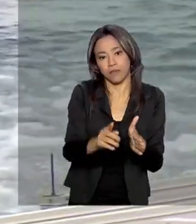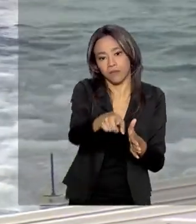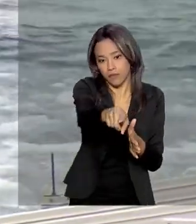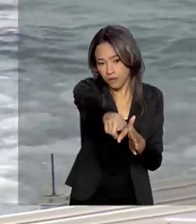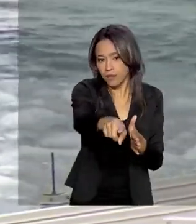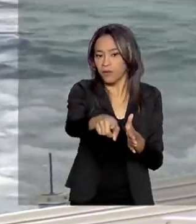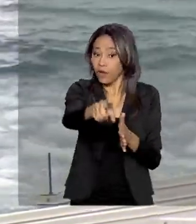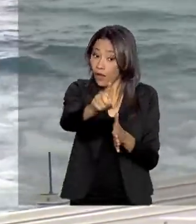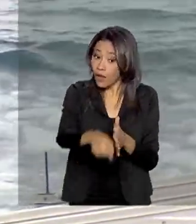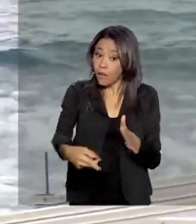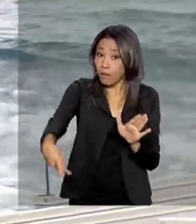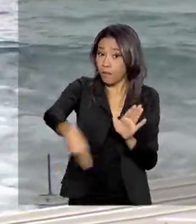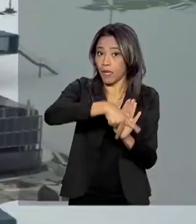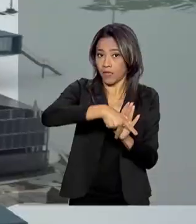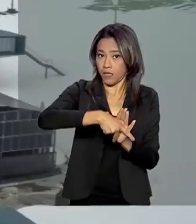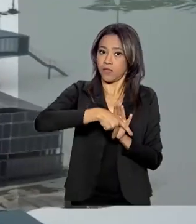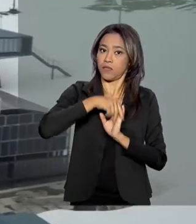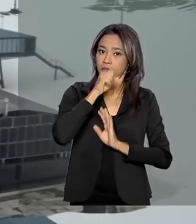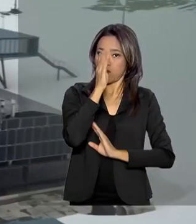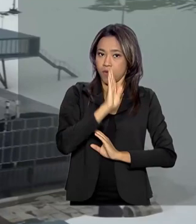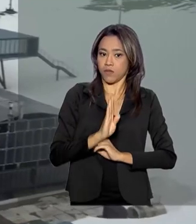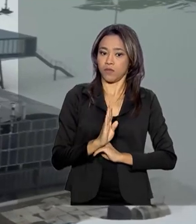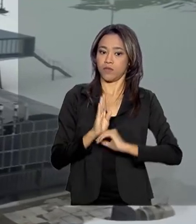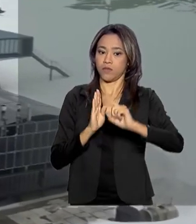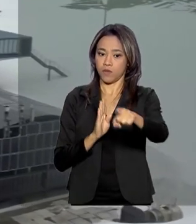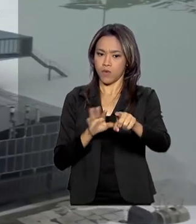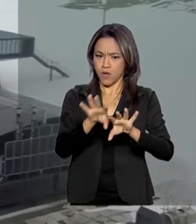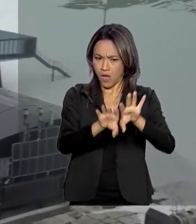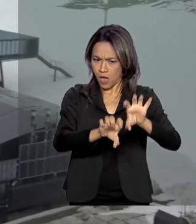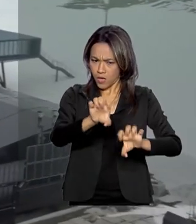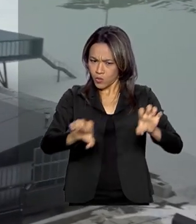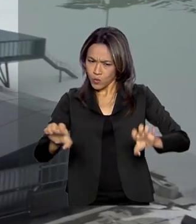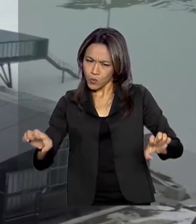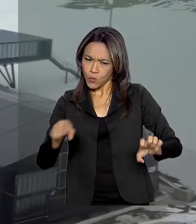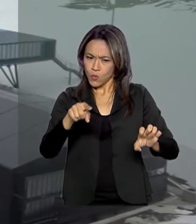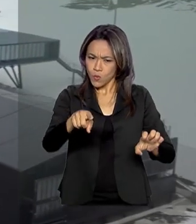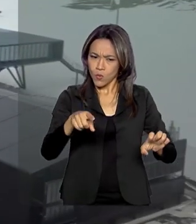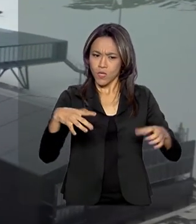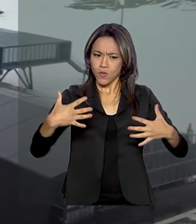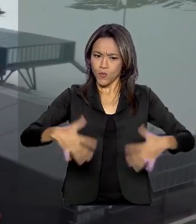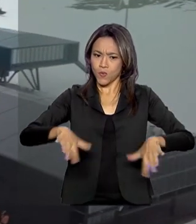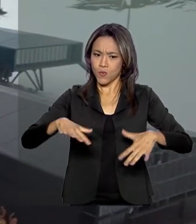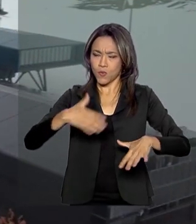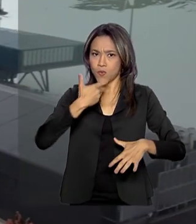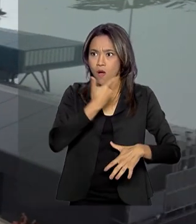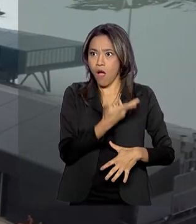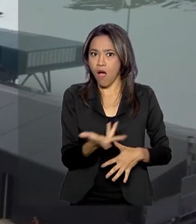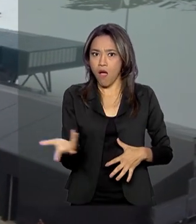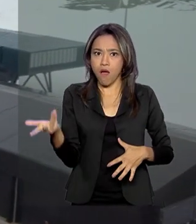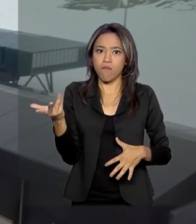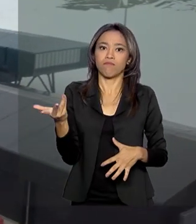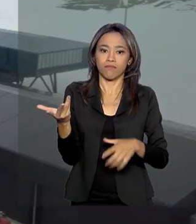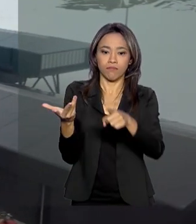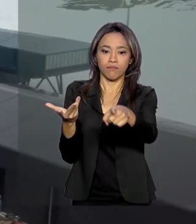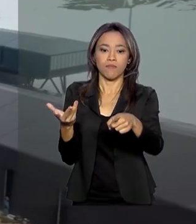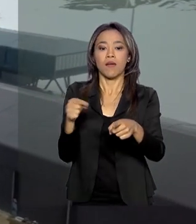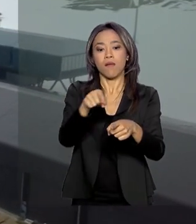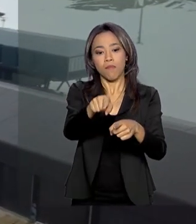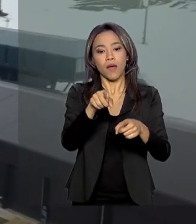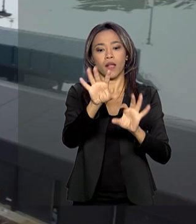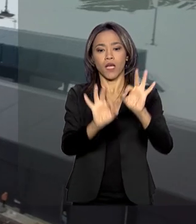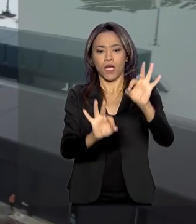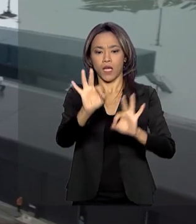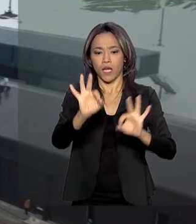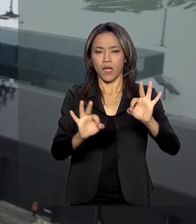considerado território nacional. O projeto arquitetônico impressiona no meio do gelo da Antártica. Para ficar acima da densa